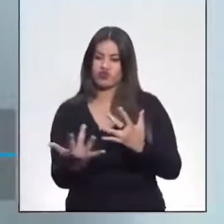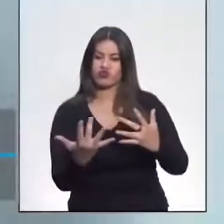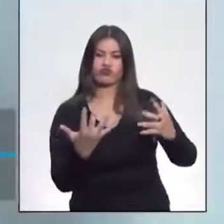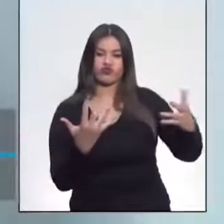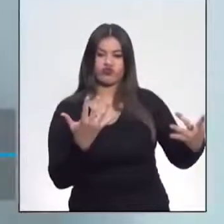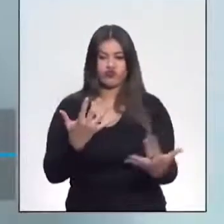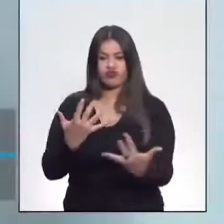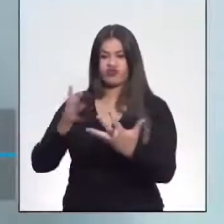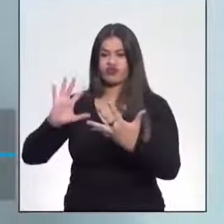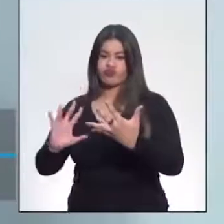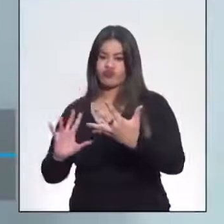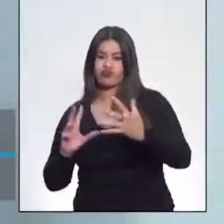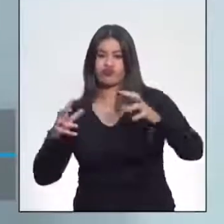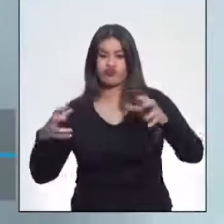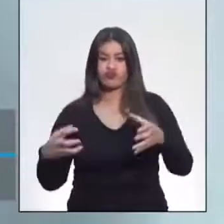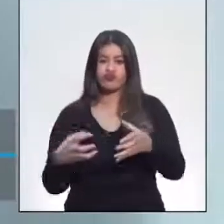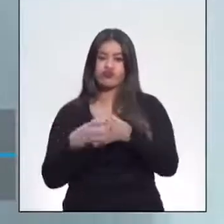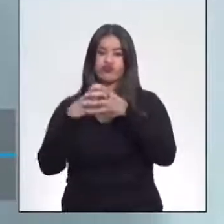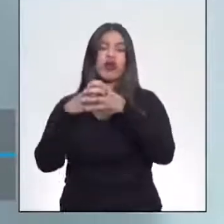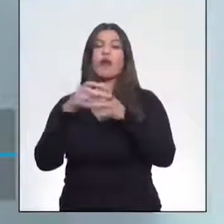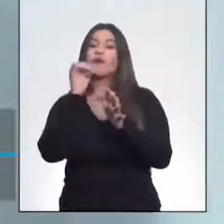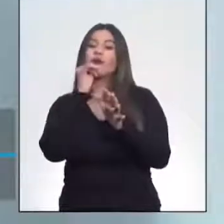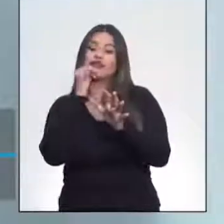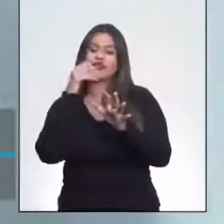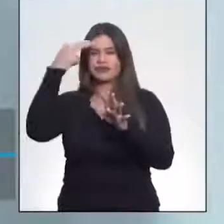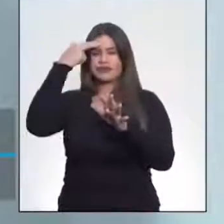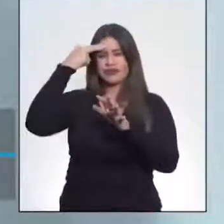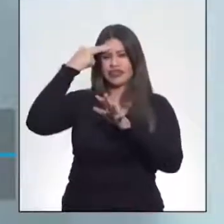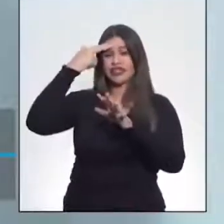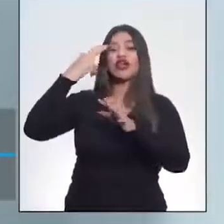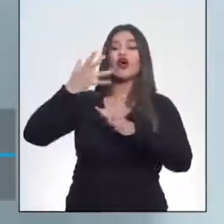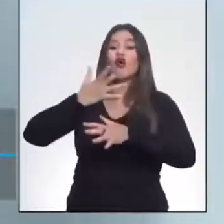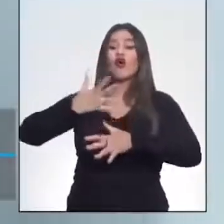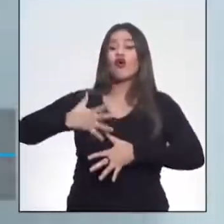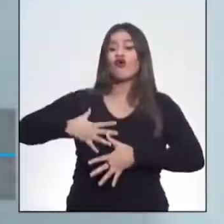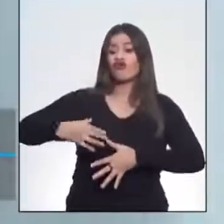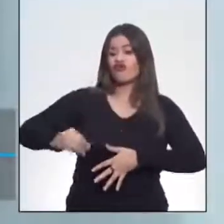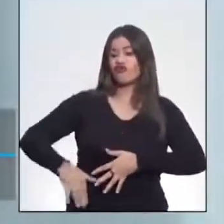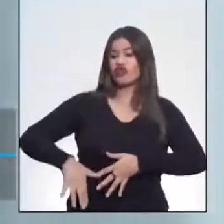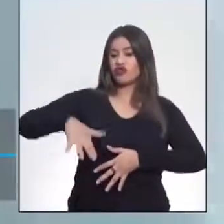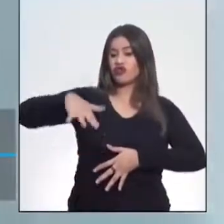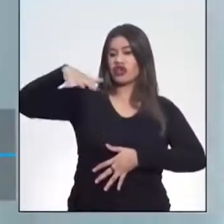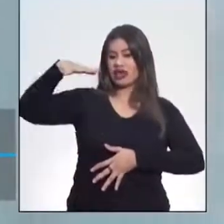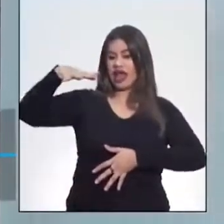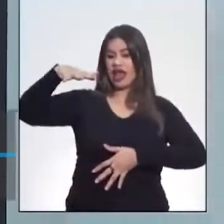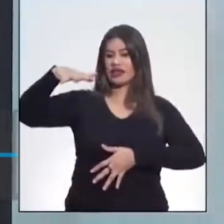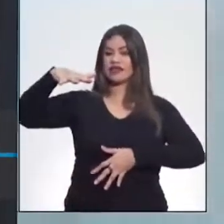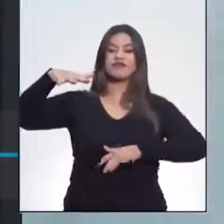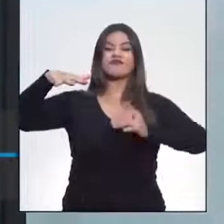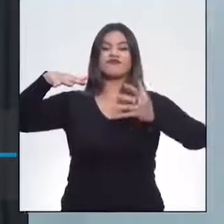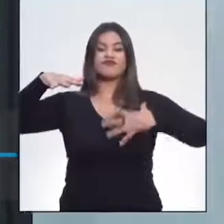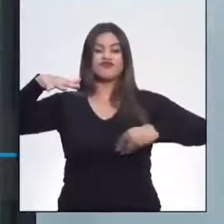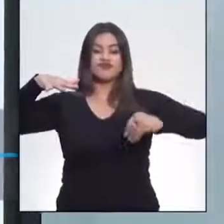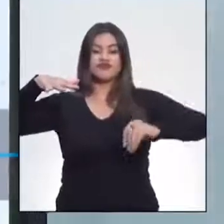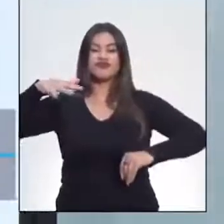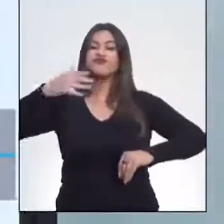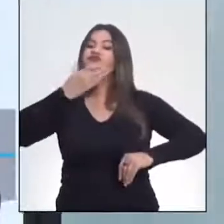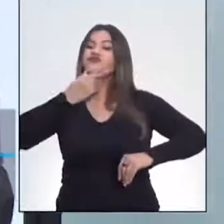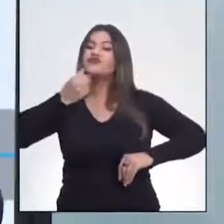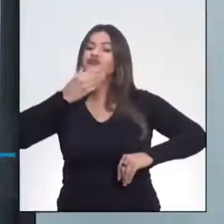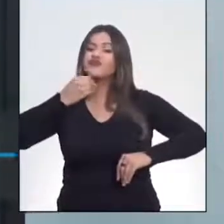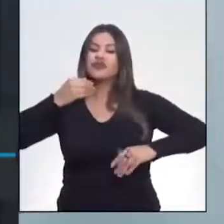uma filha cresce aí ela casa com filho de um outro reino e eles tem outro filho